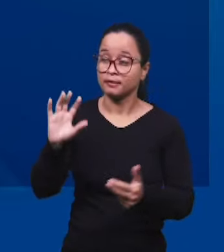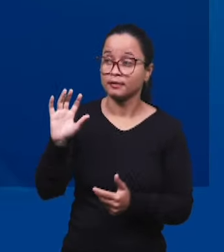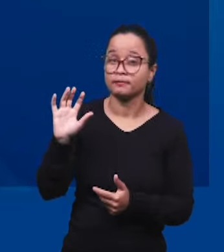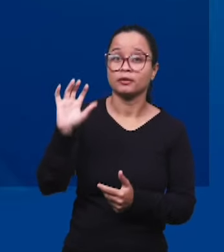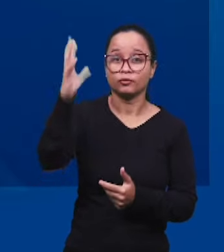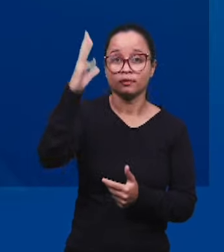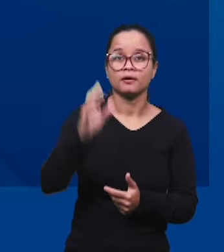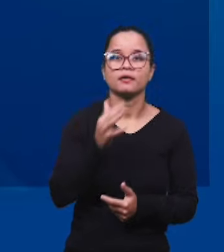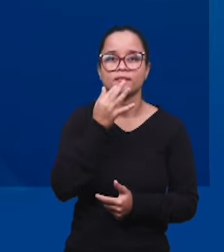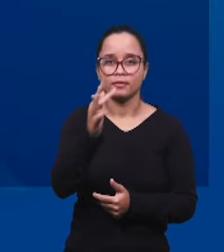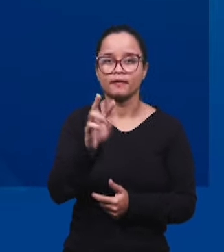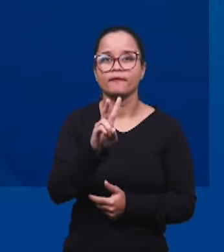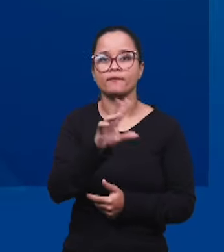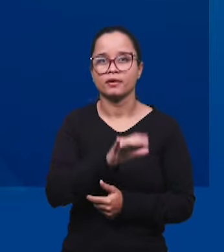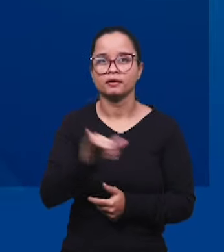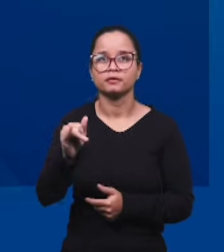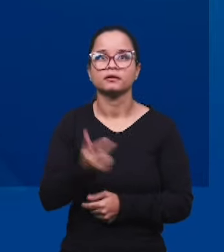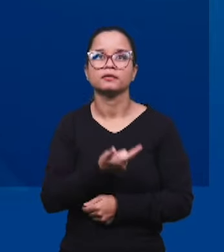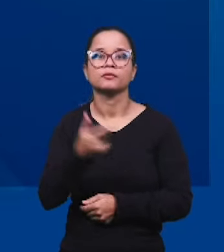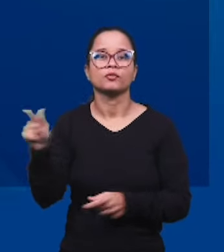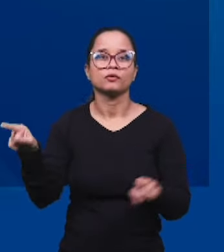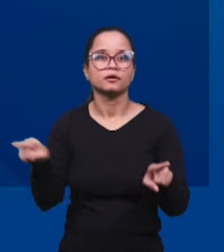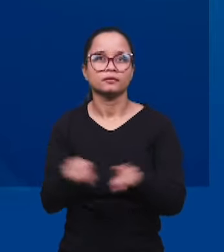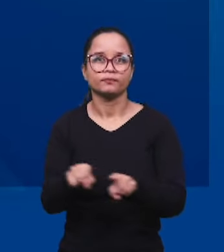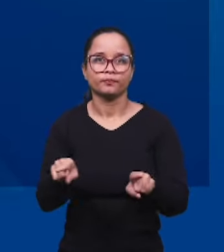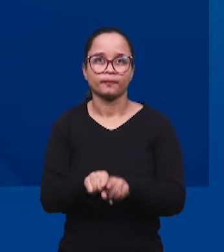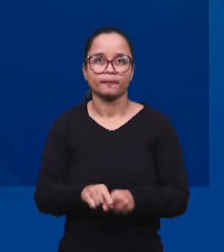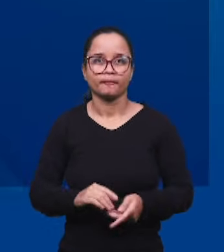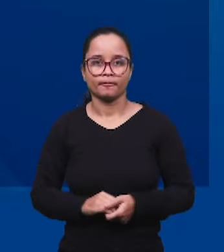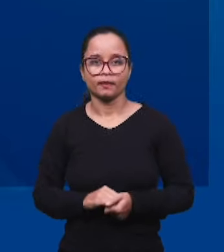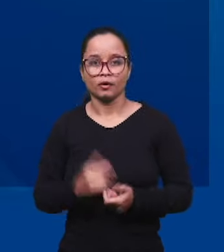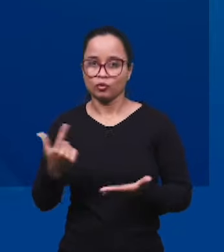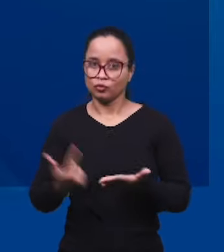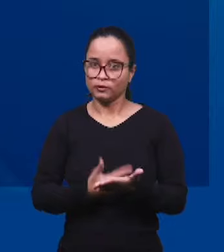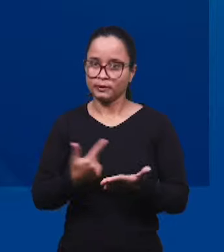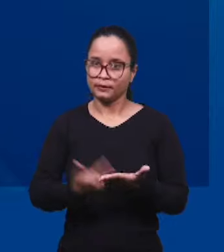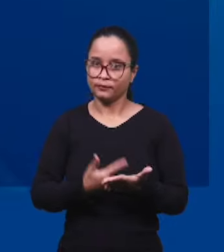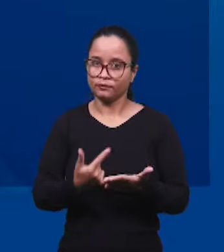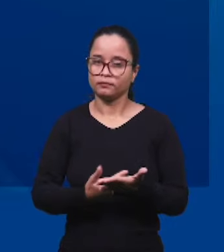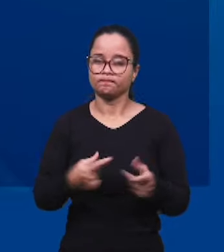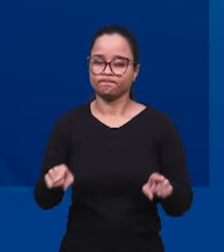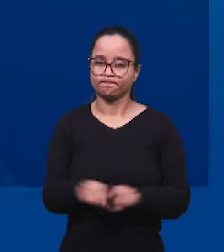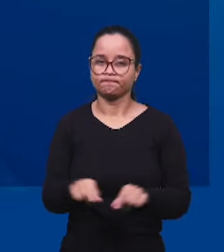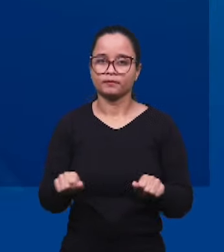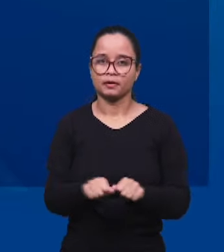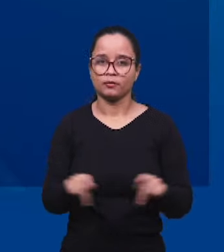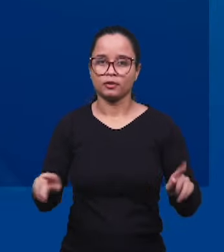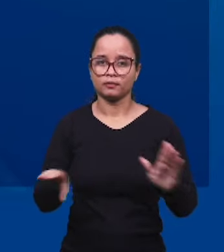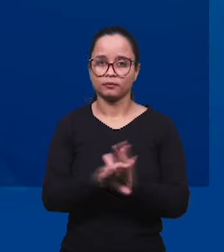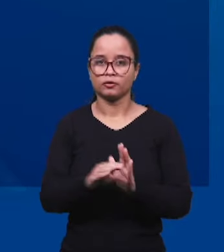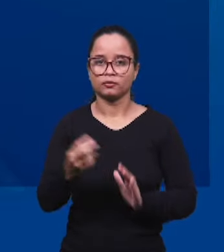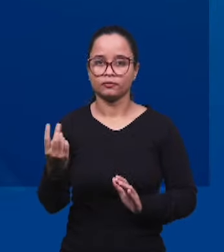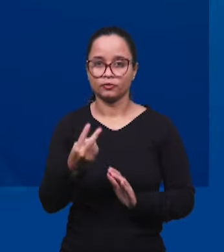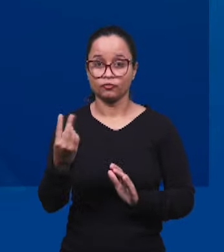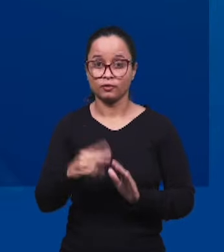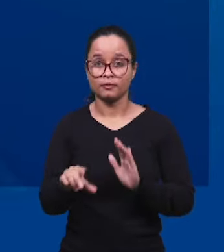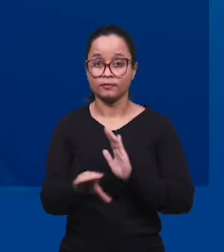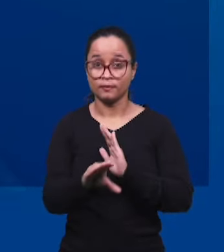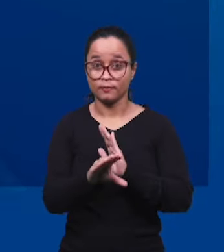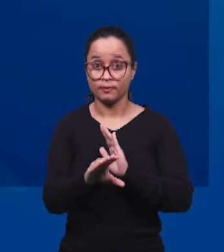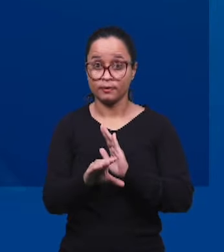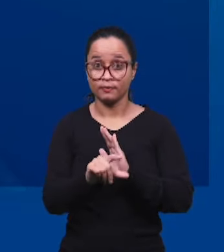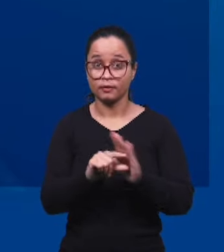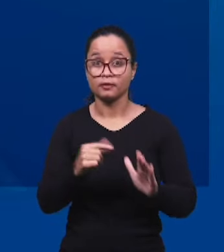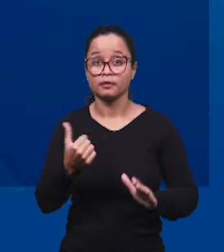também nós encontramos outra afirmação no mesmo livro de Apocalipse, no capítulo 22, no verso 10, que diz,